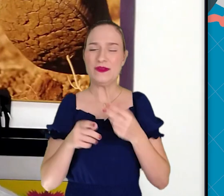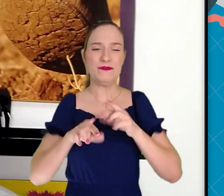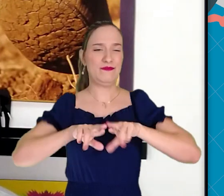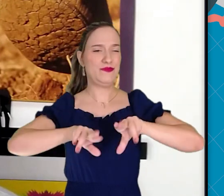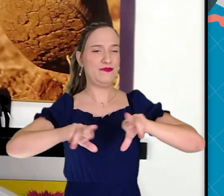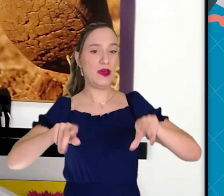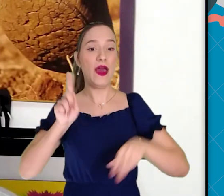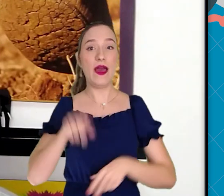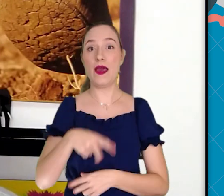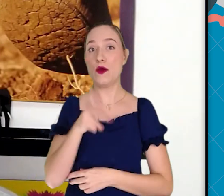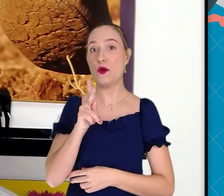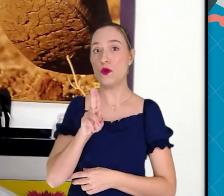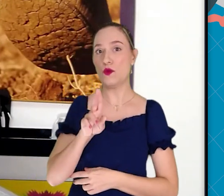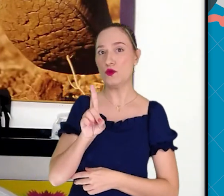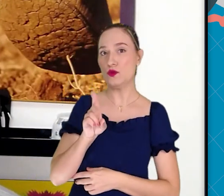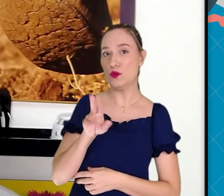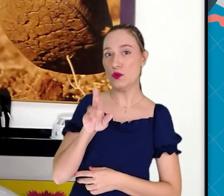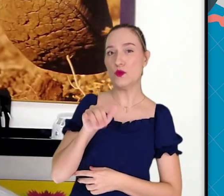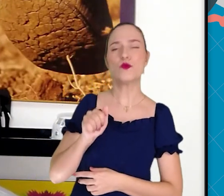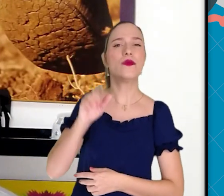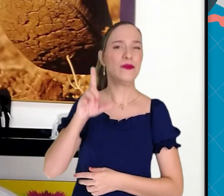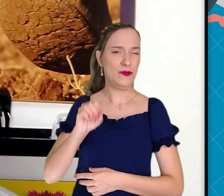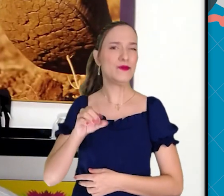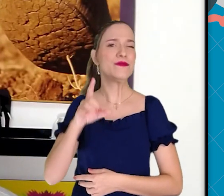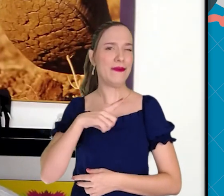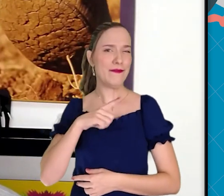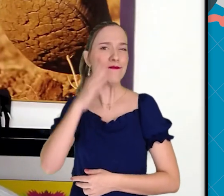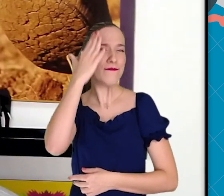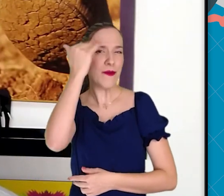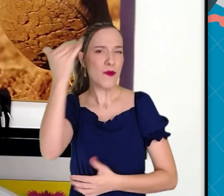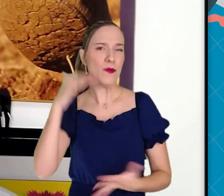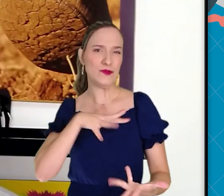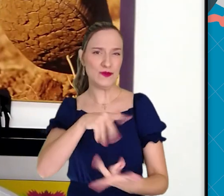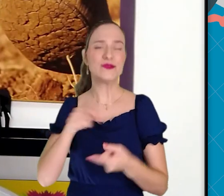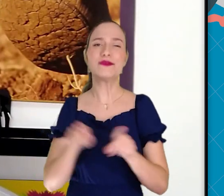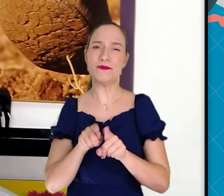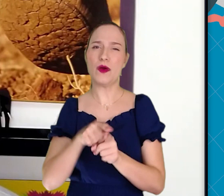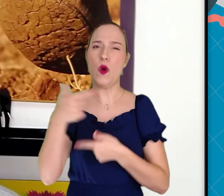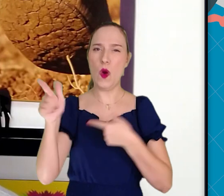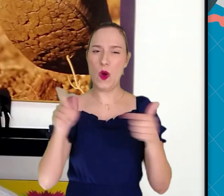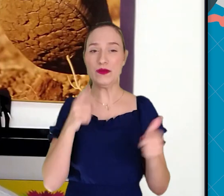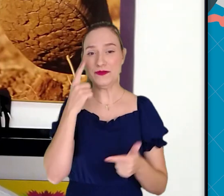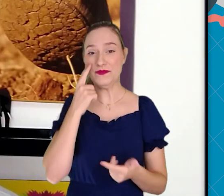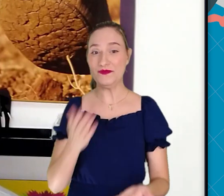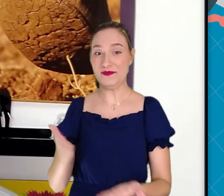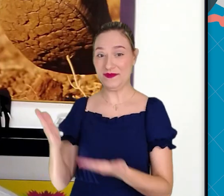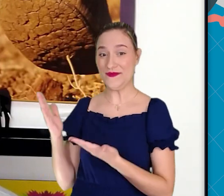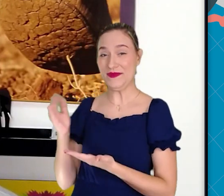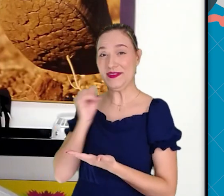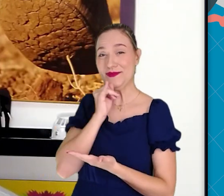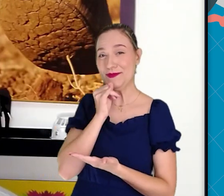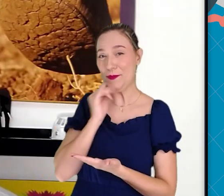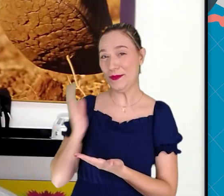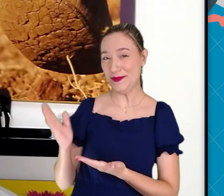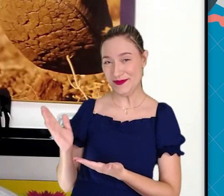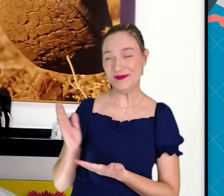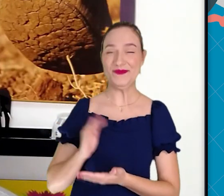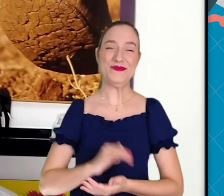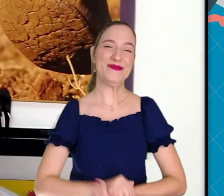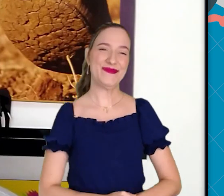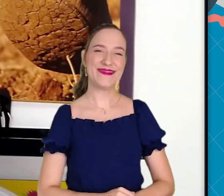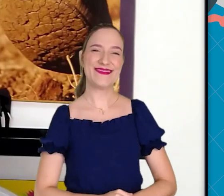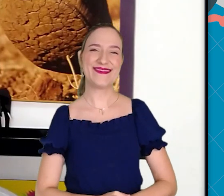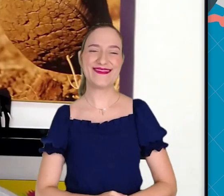mais irreverentes do mundo, que se chama Kuduro. Mas também é o berço de outros estilos musicais,